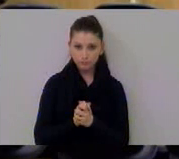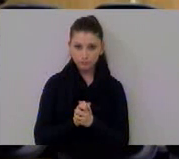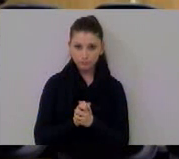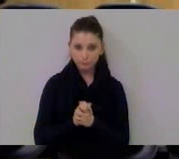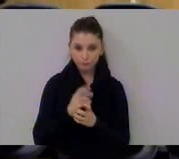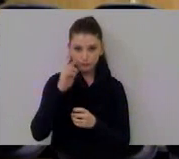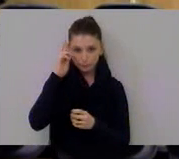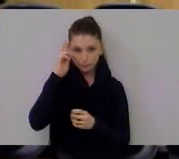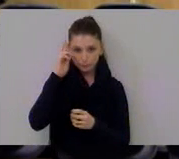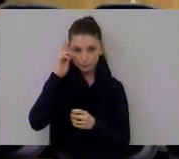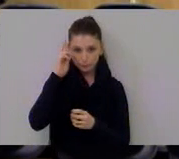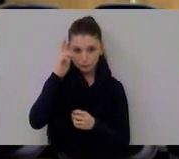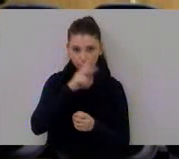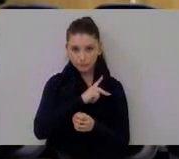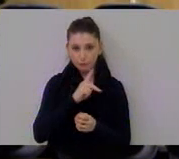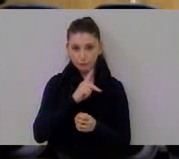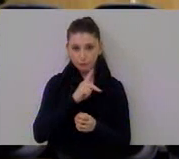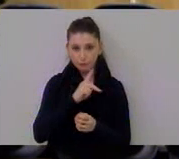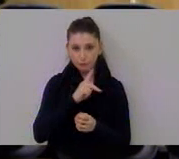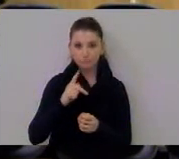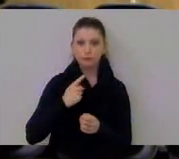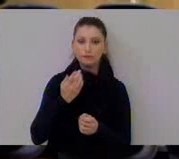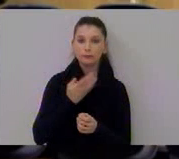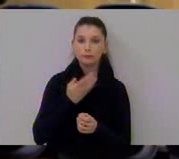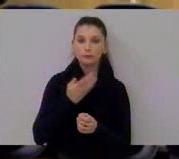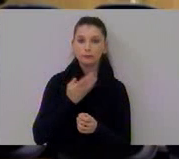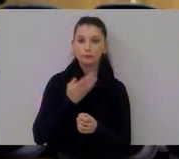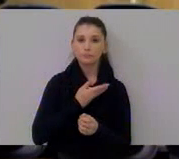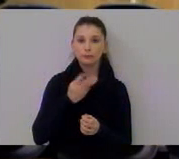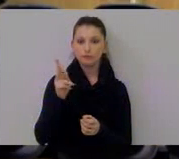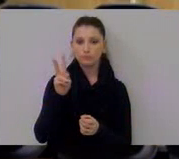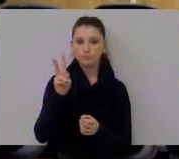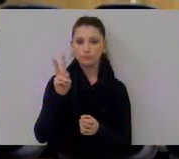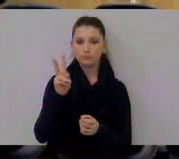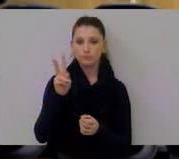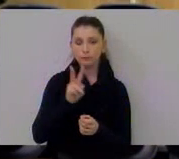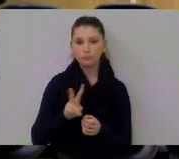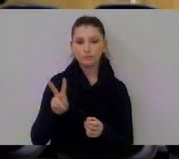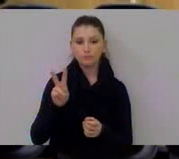presidente, colegas vereadores, eu